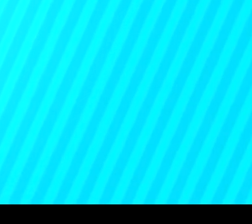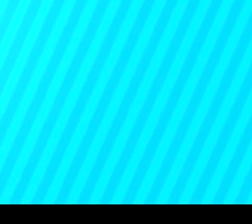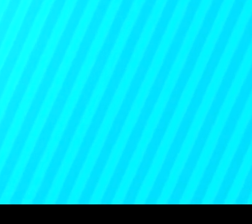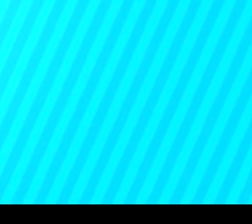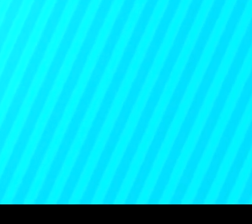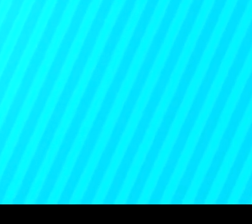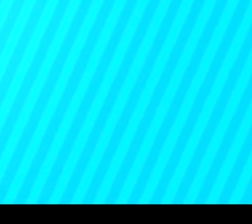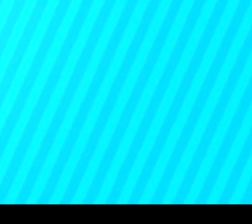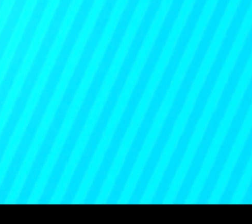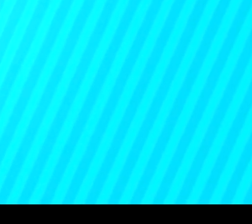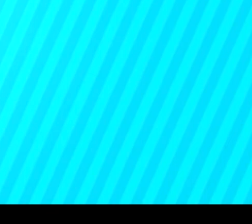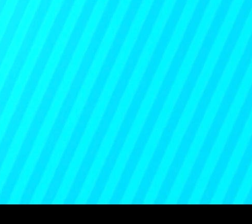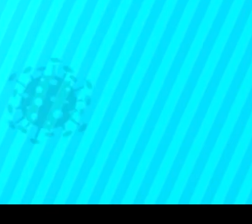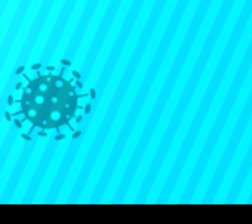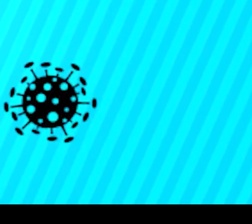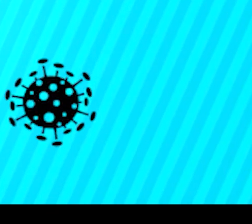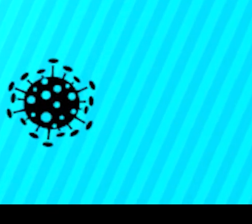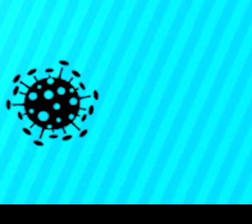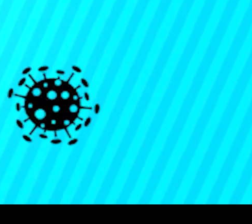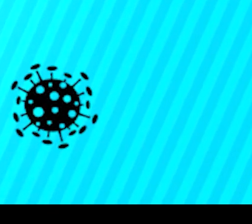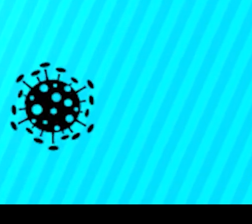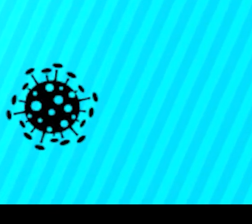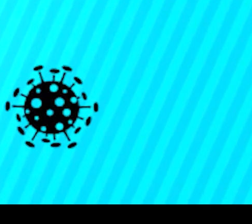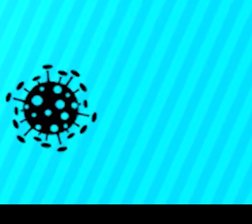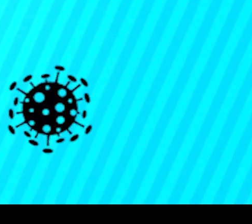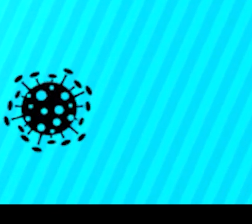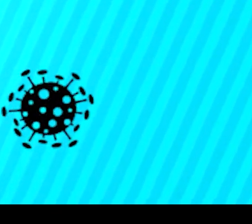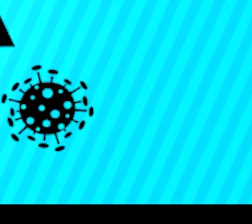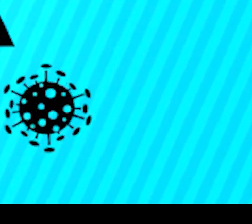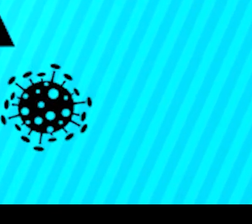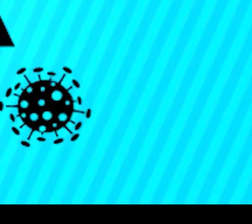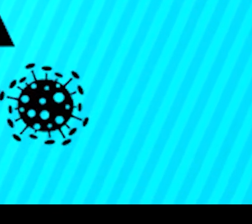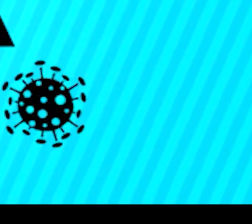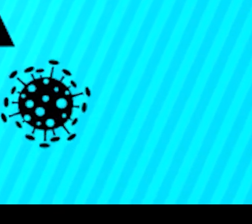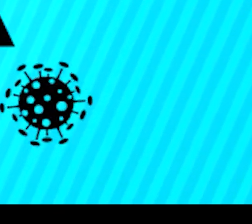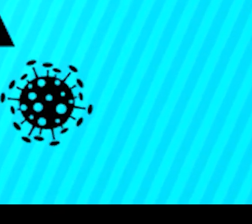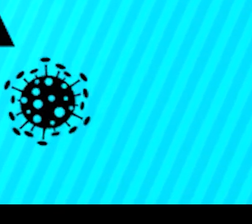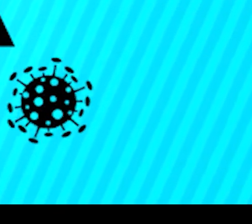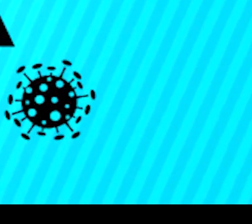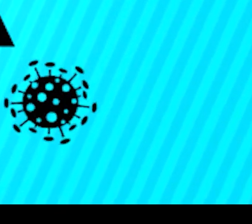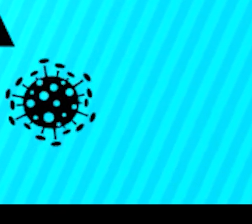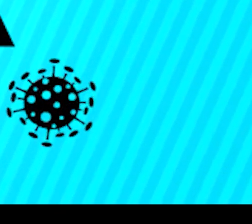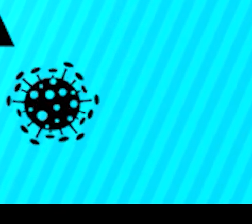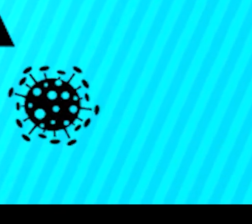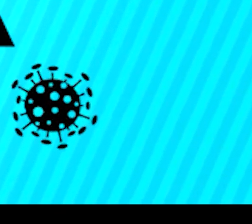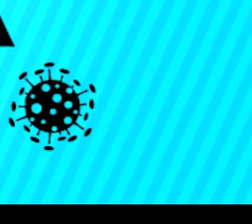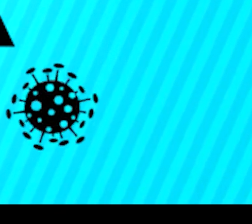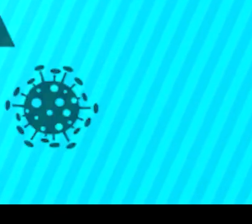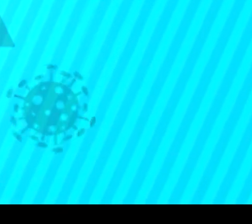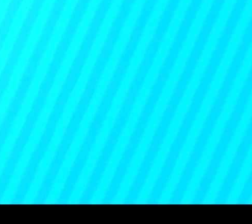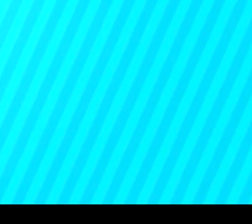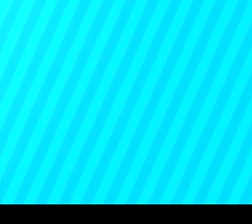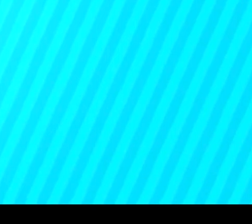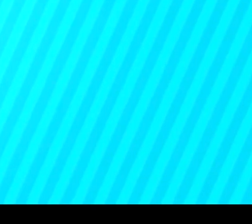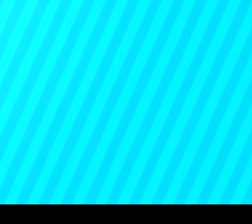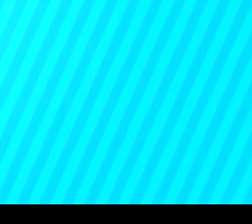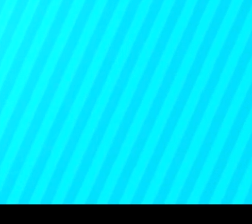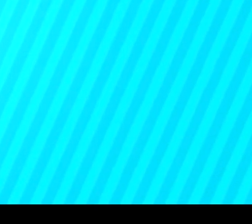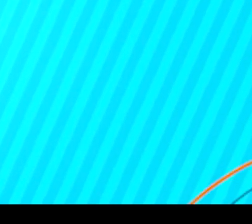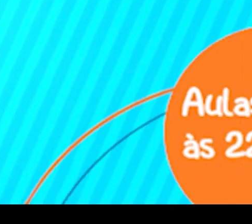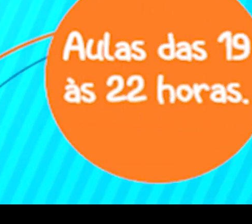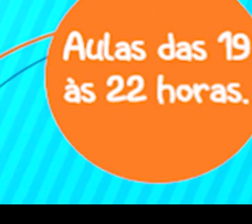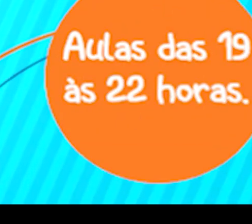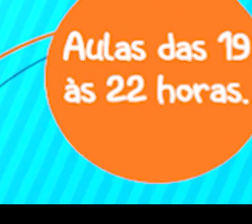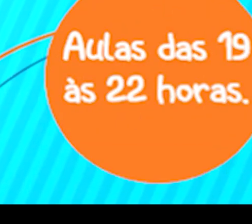concluiu o ensino fundamental. Durante o período da pandemia, você pode acompanhar as aulas diretamente da sua casa, contando com a ajuda de